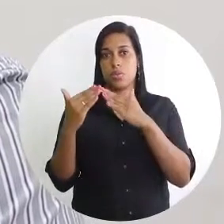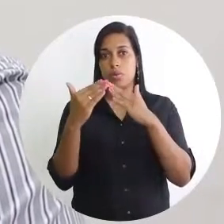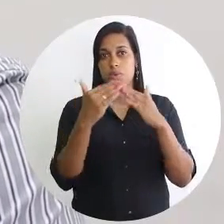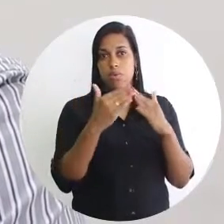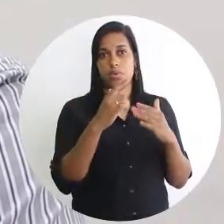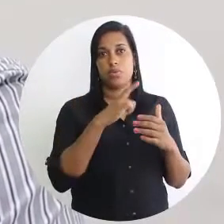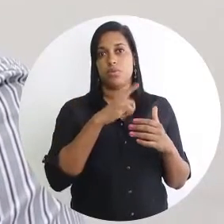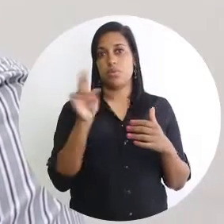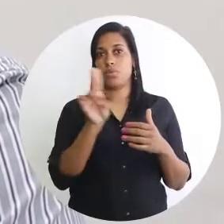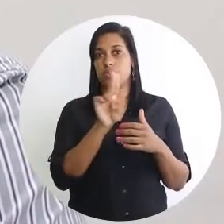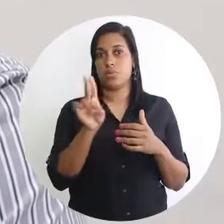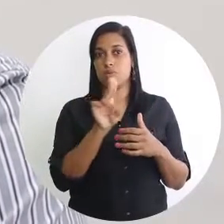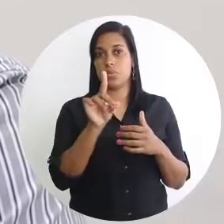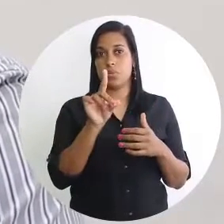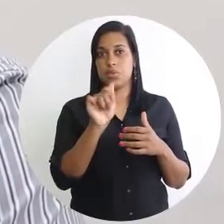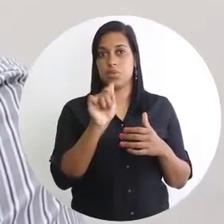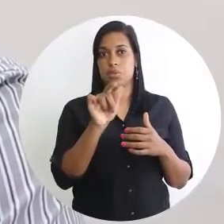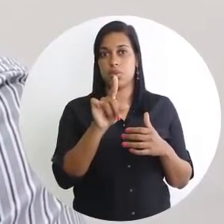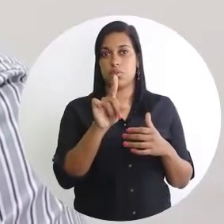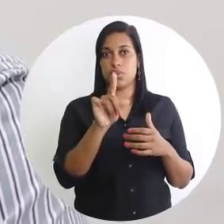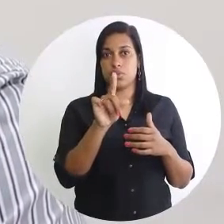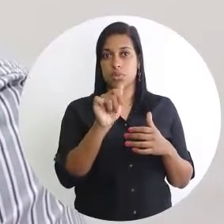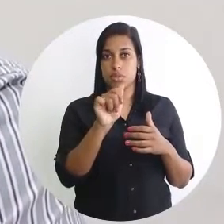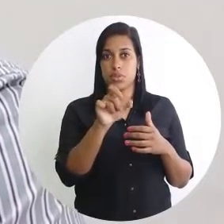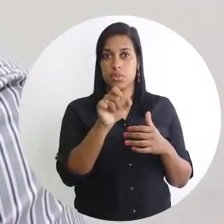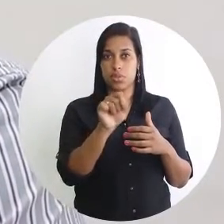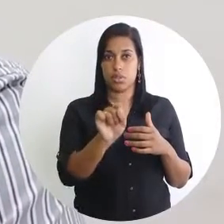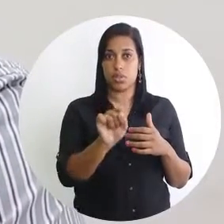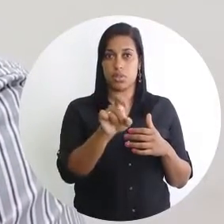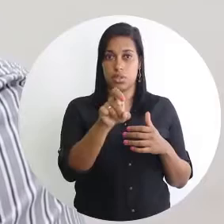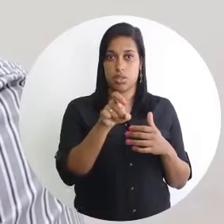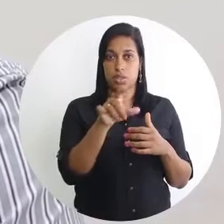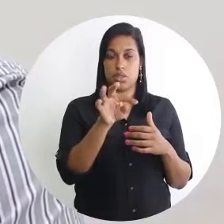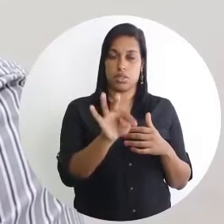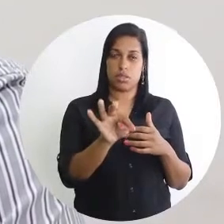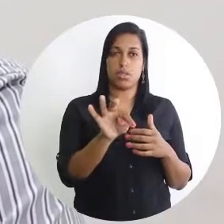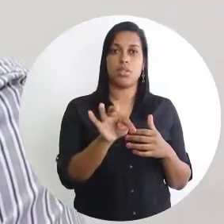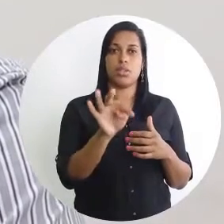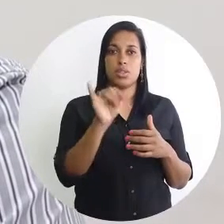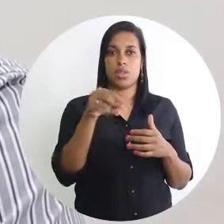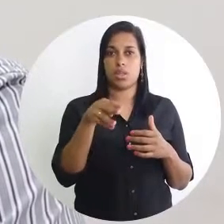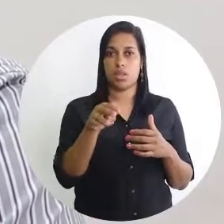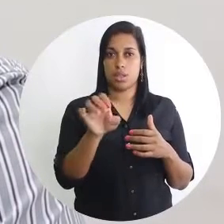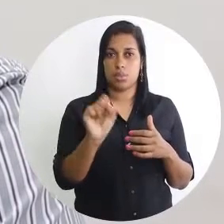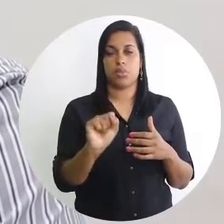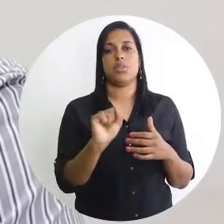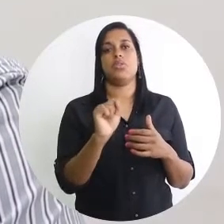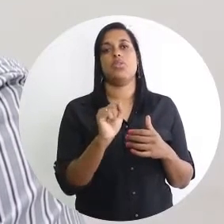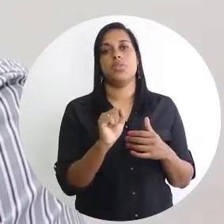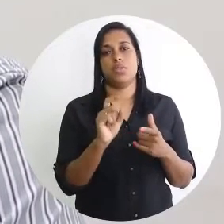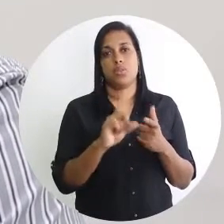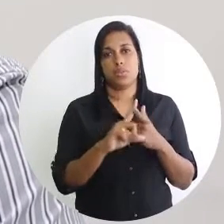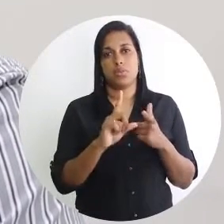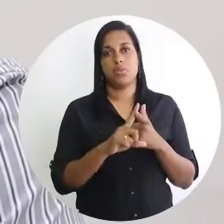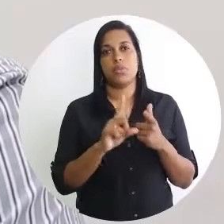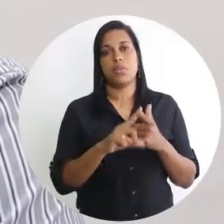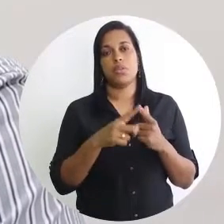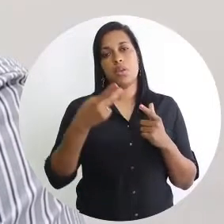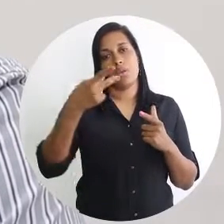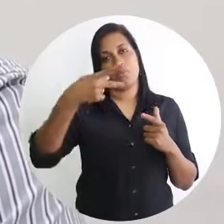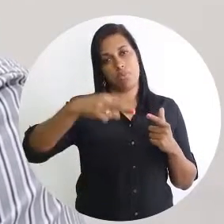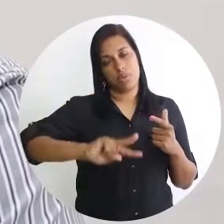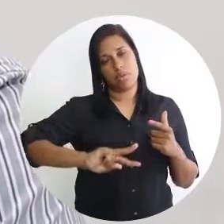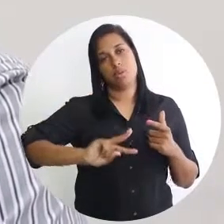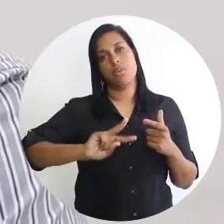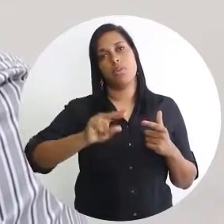nome name, o outro aqui é dates, o outro aqui é times. E ele diz que esse componente aqui está